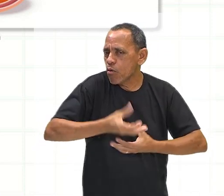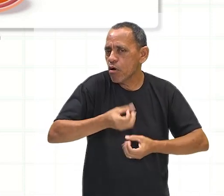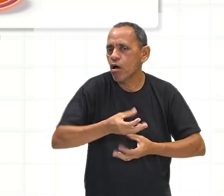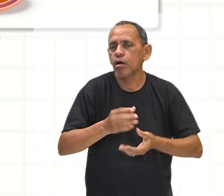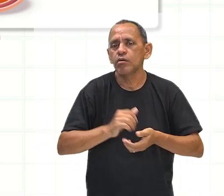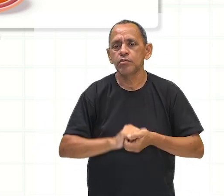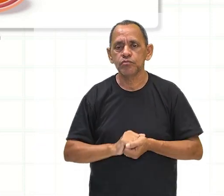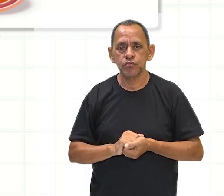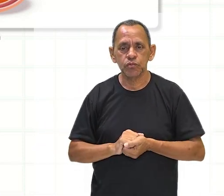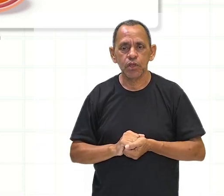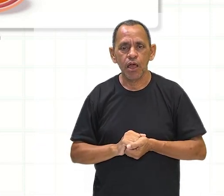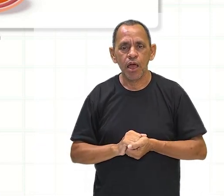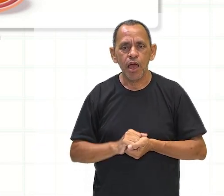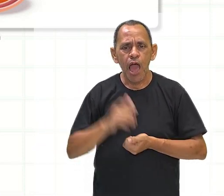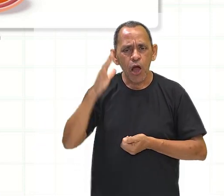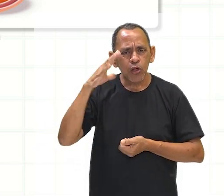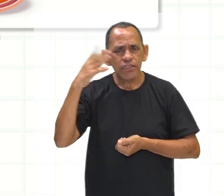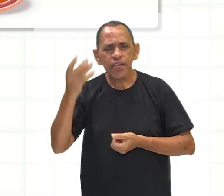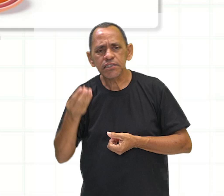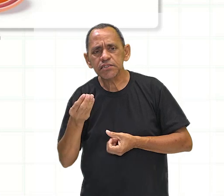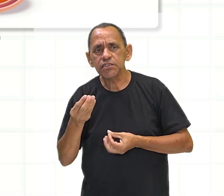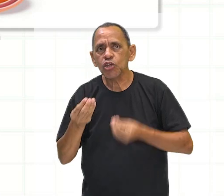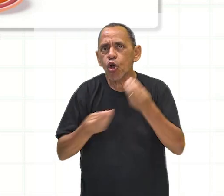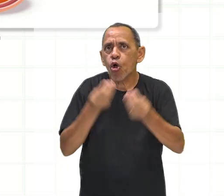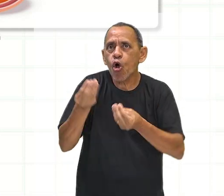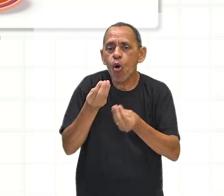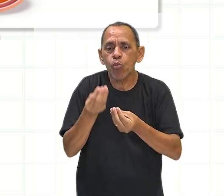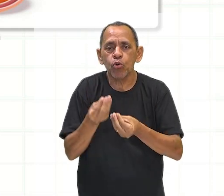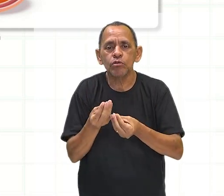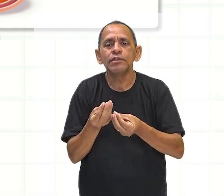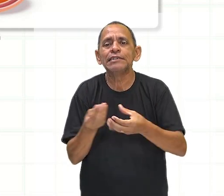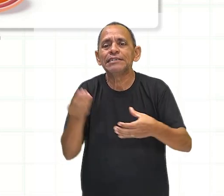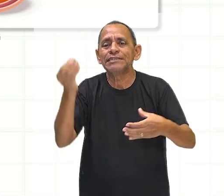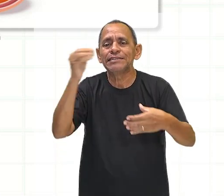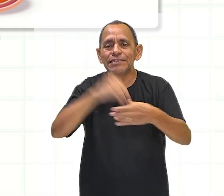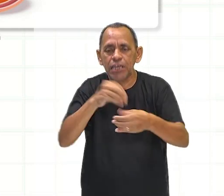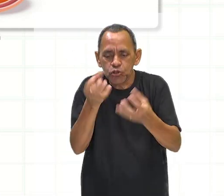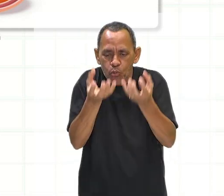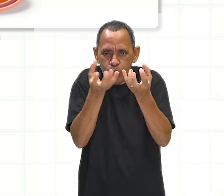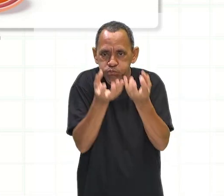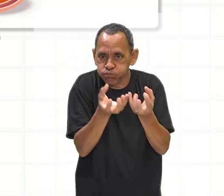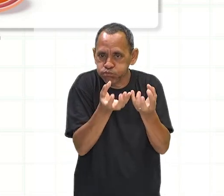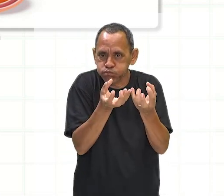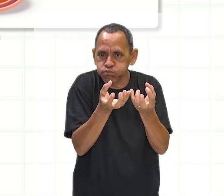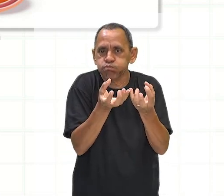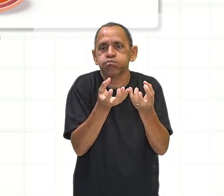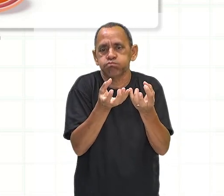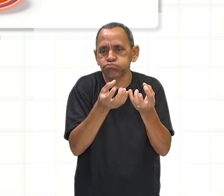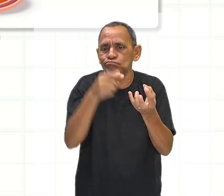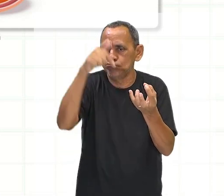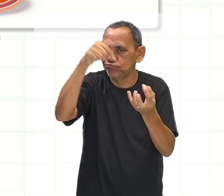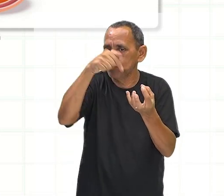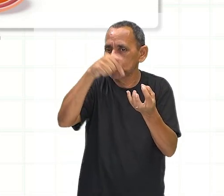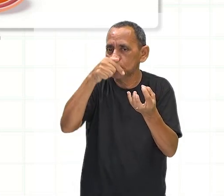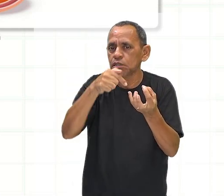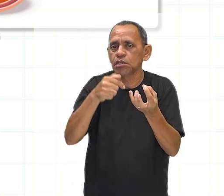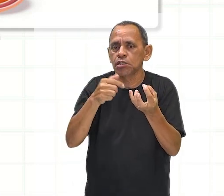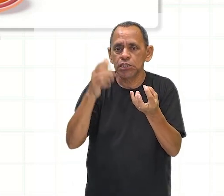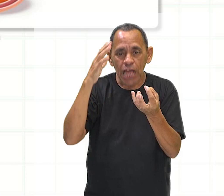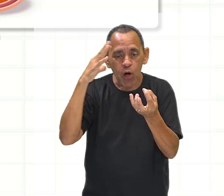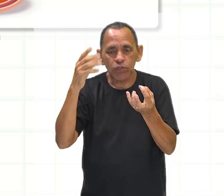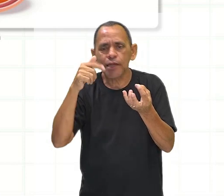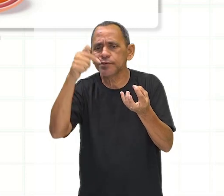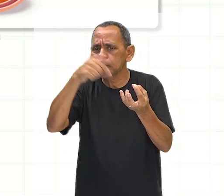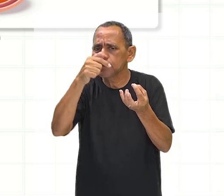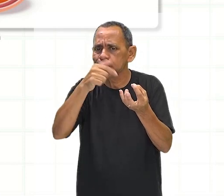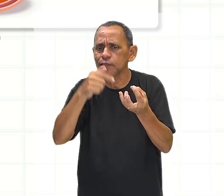vai acontecer onde? No interior dos testículos, né, lá nessa região ali dos túbulos seminíferos,